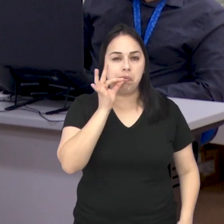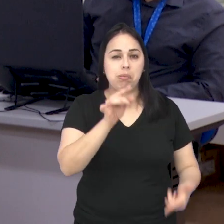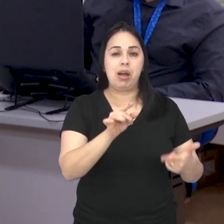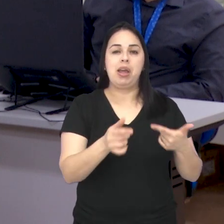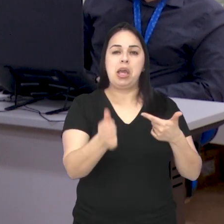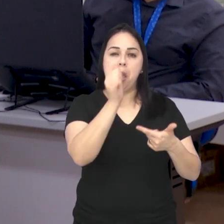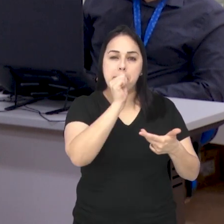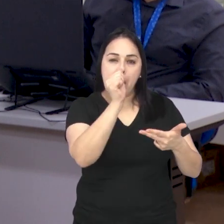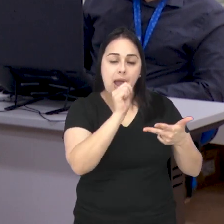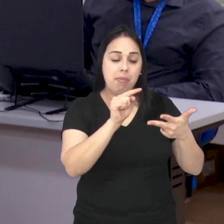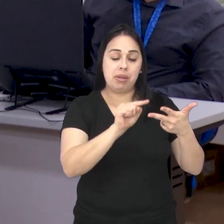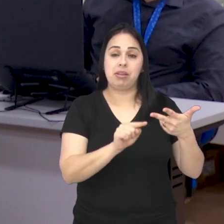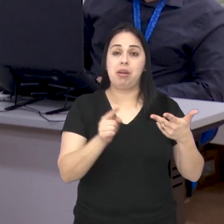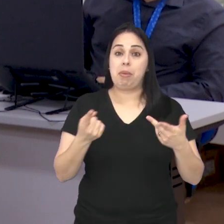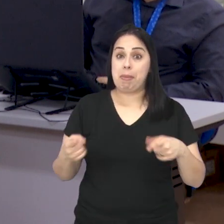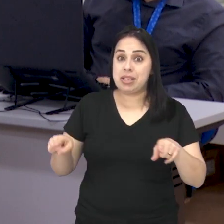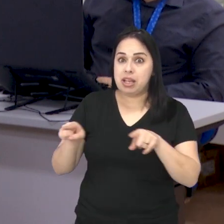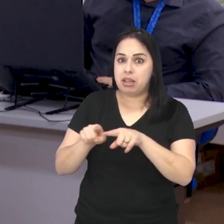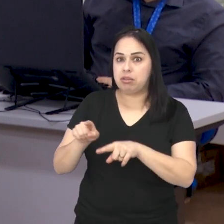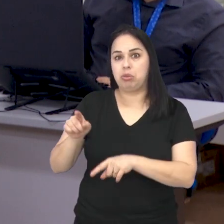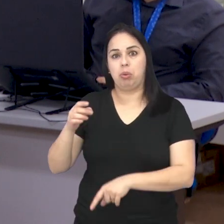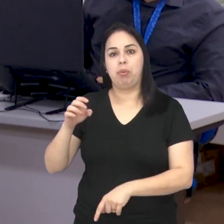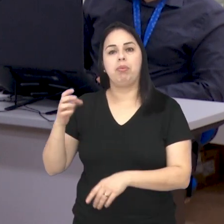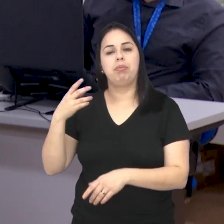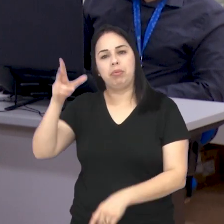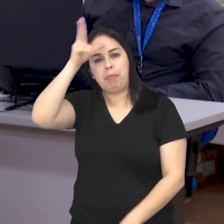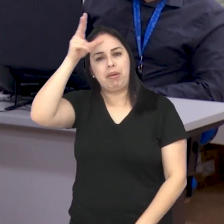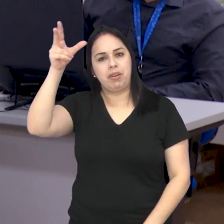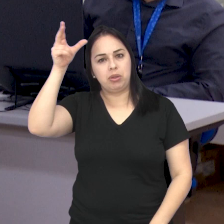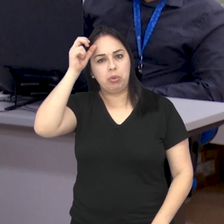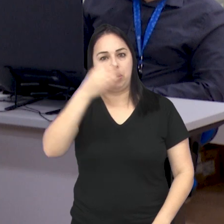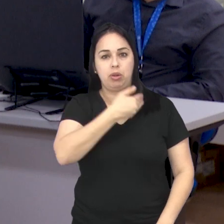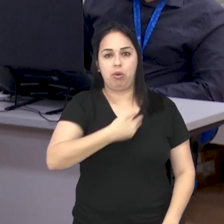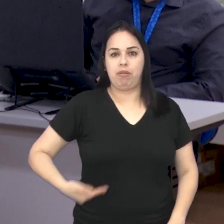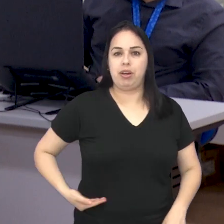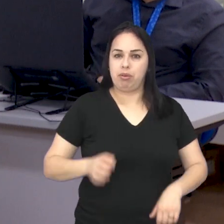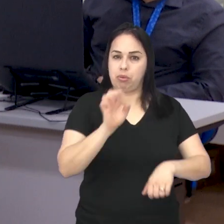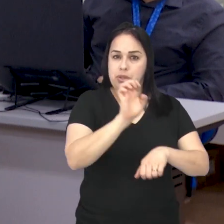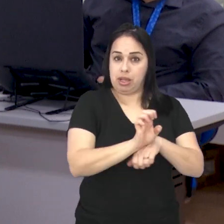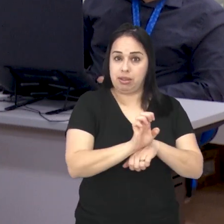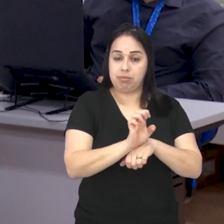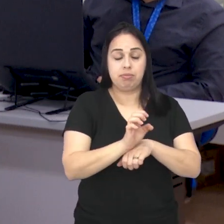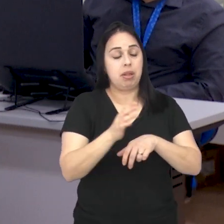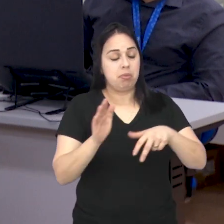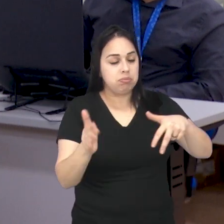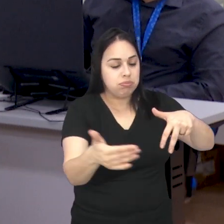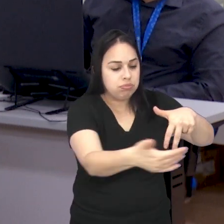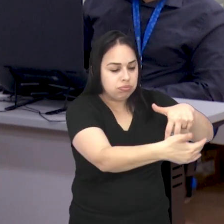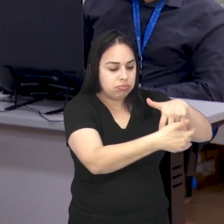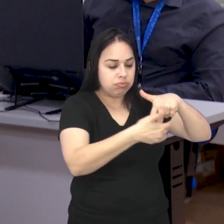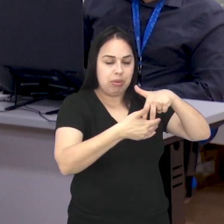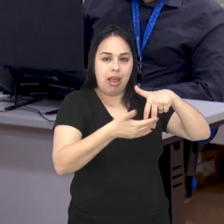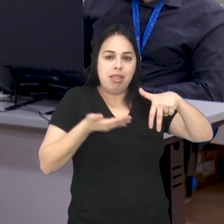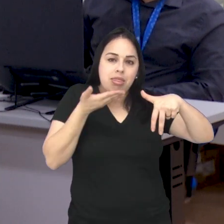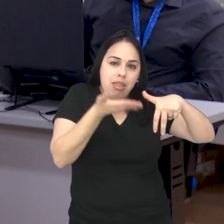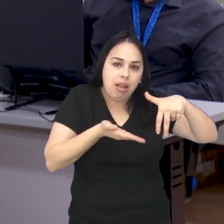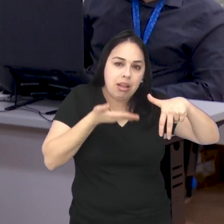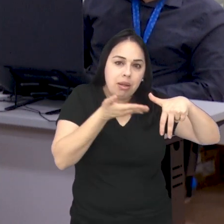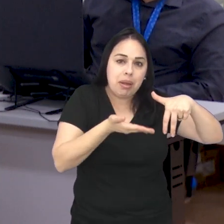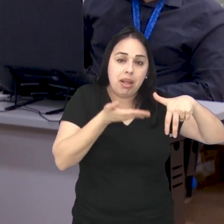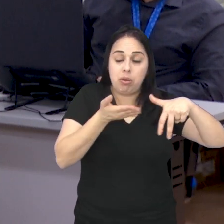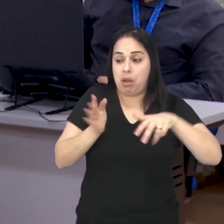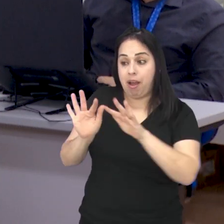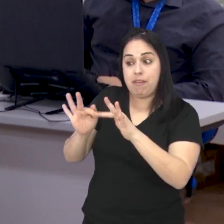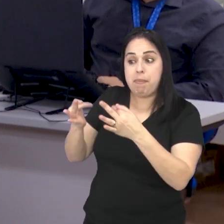de uma parceria entre o município e o governo do estado e, além do apoio aos usuários de drogas, vai oferecer também atendimento psicoemocional